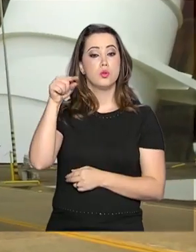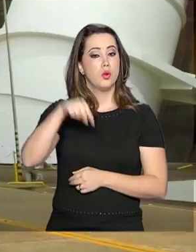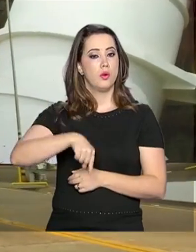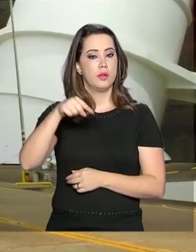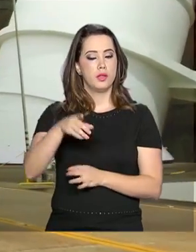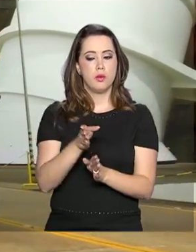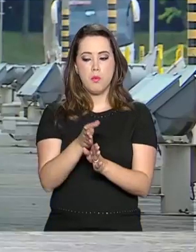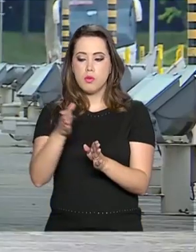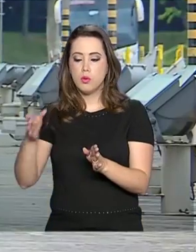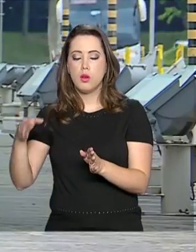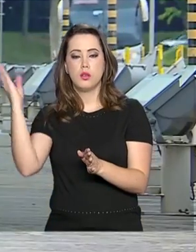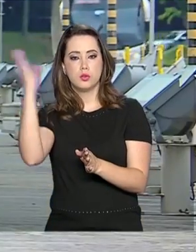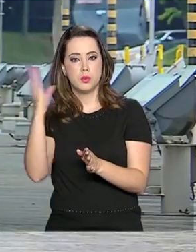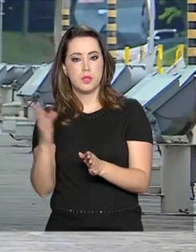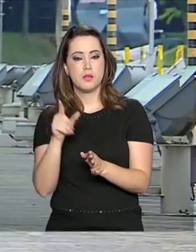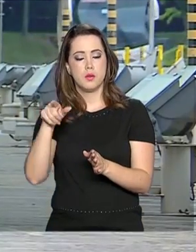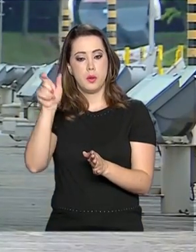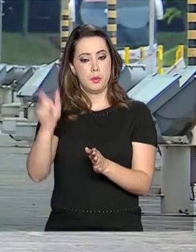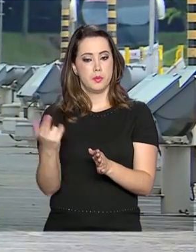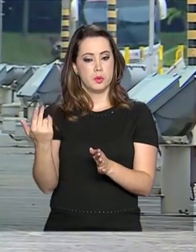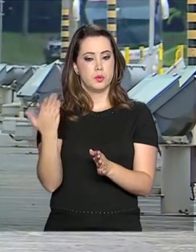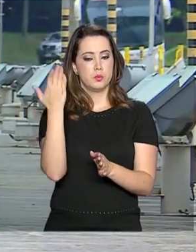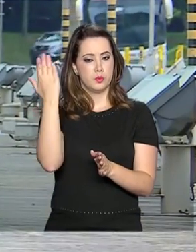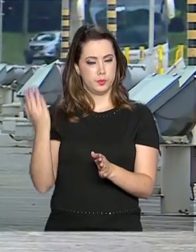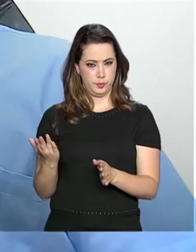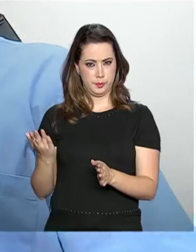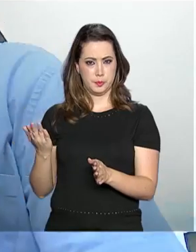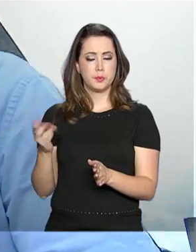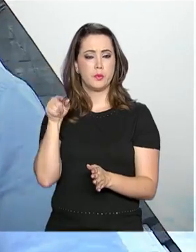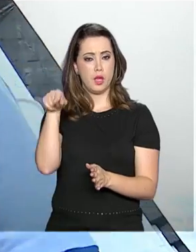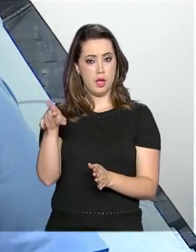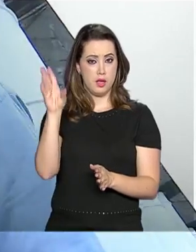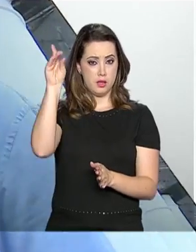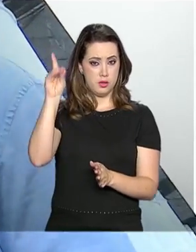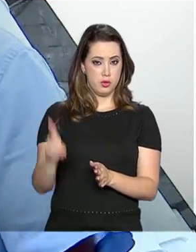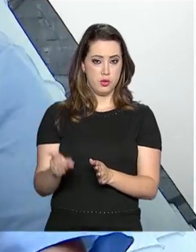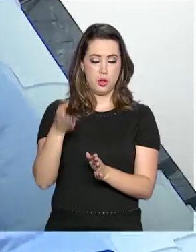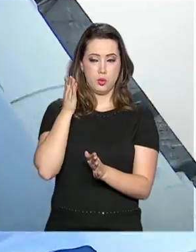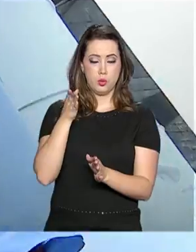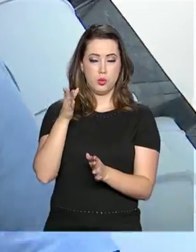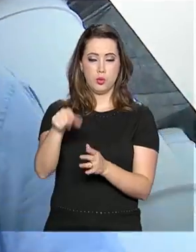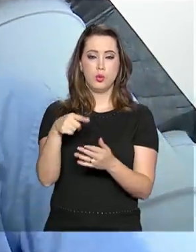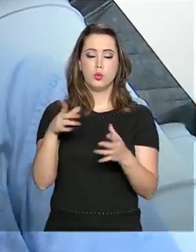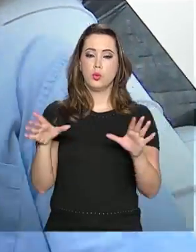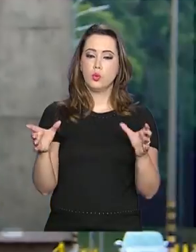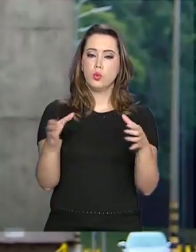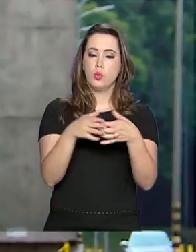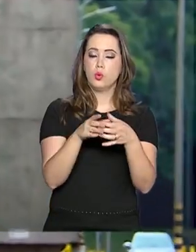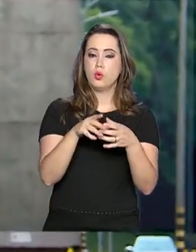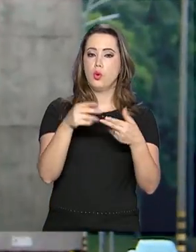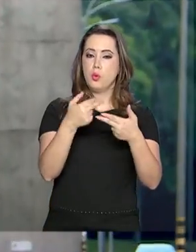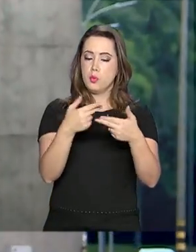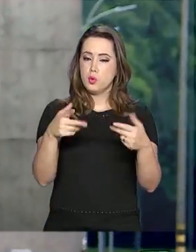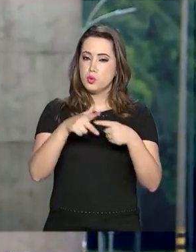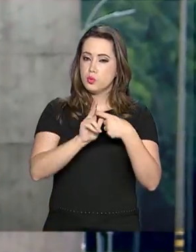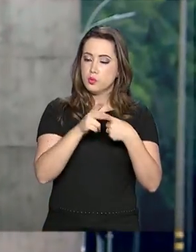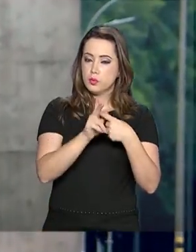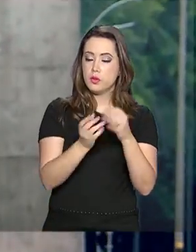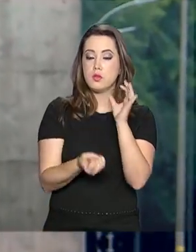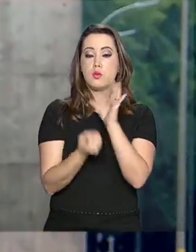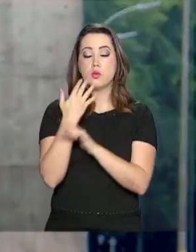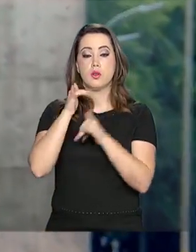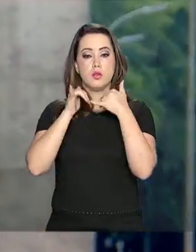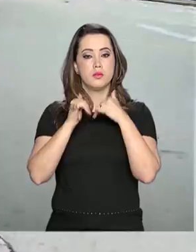aqui do lado brasileiro. Gente como Cristiano Bresolin, gerente da divisão de manutenção de equipamentos de